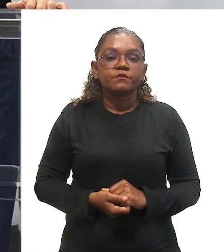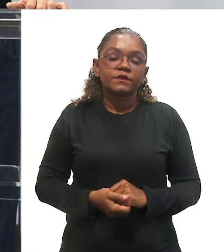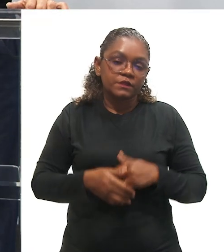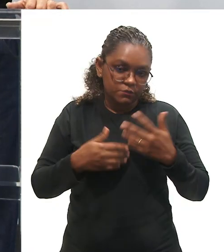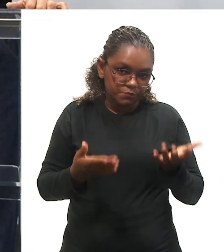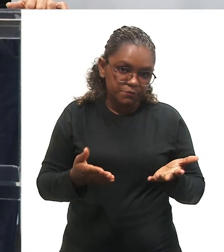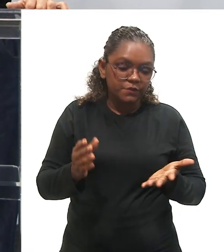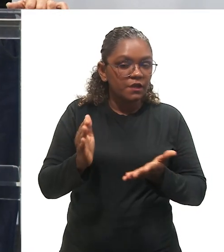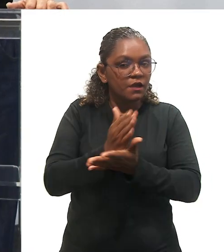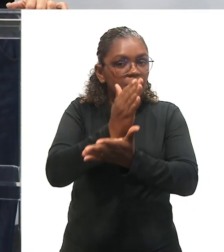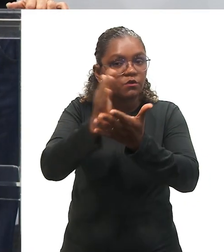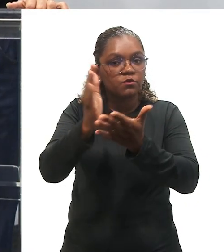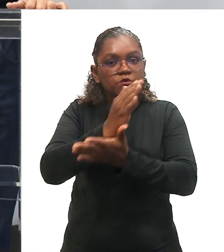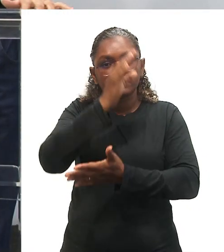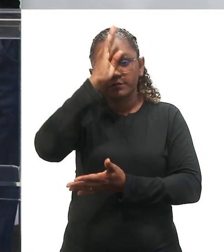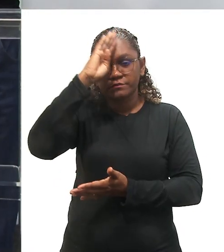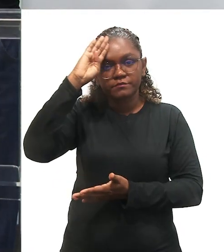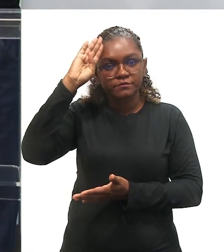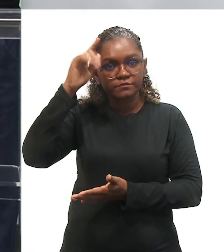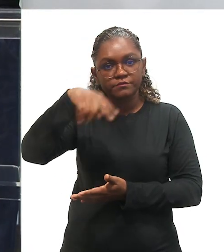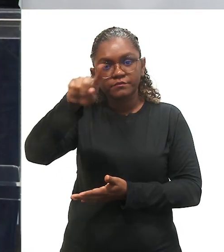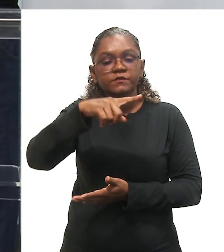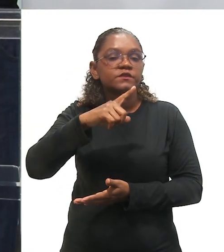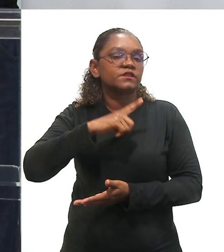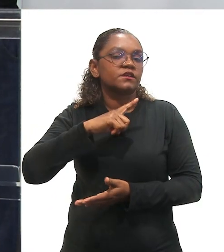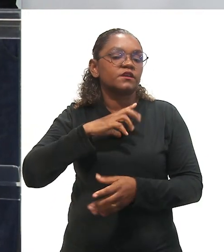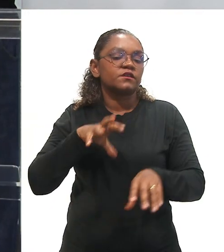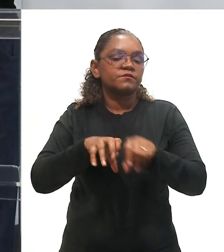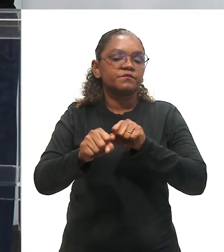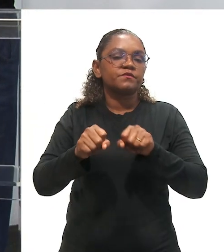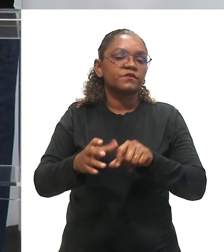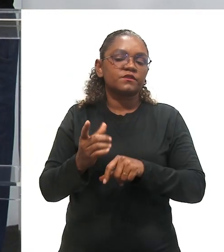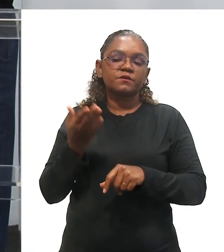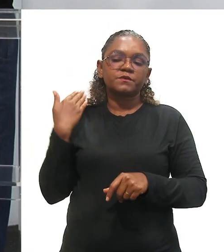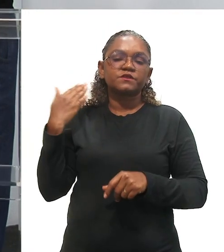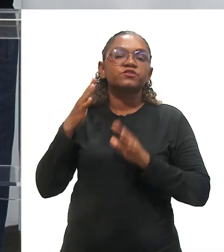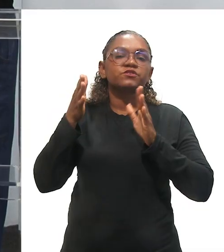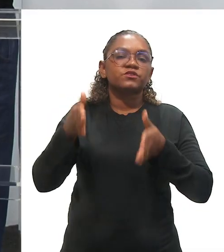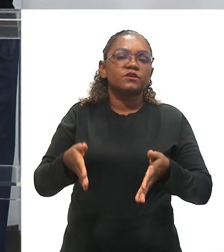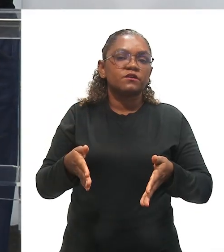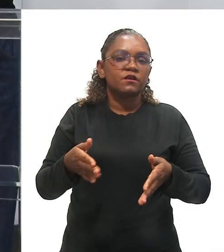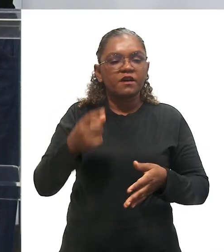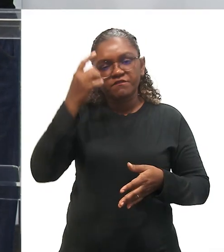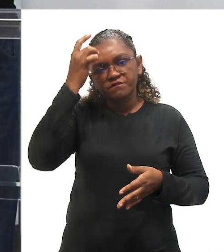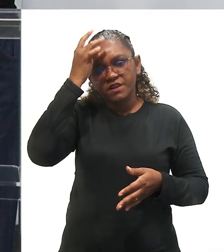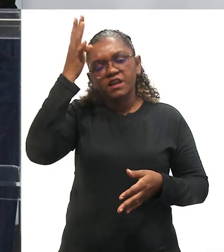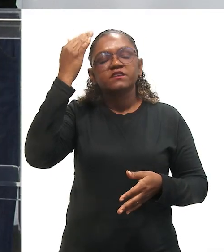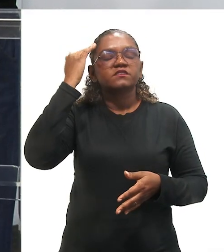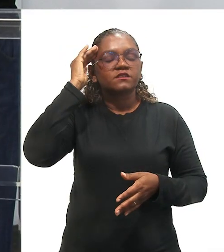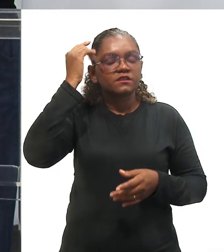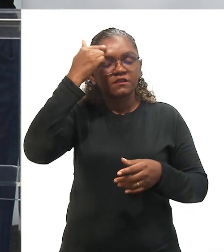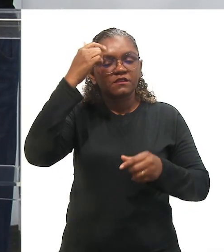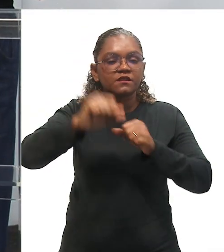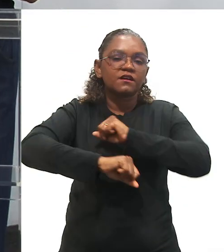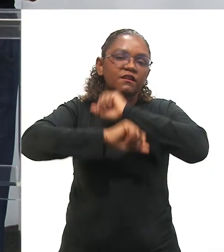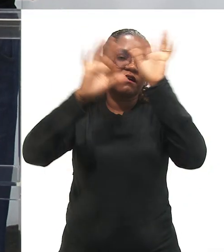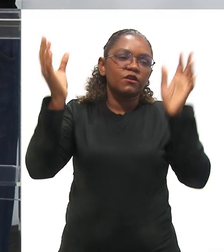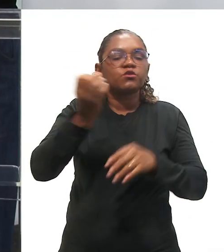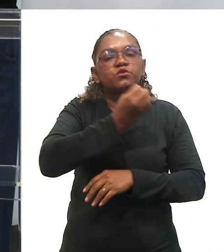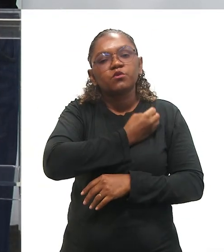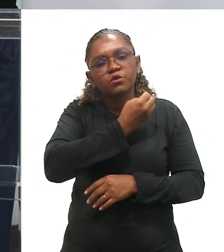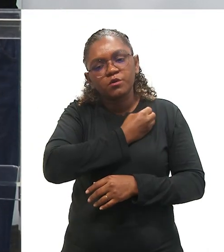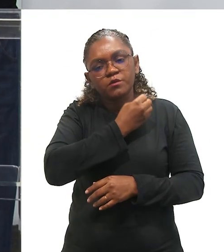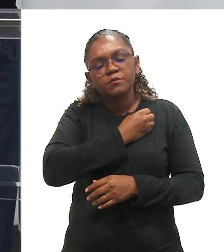têm uma formação, fica mais fácil entender toda a nuance, a